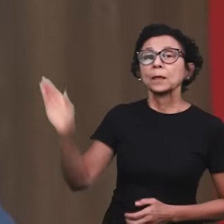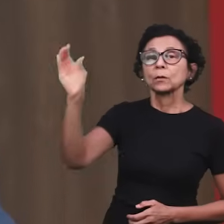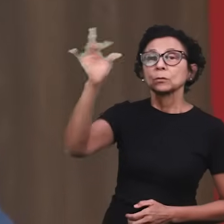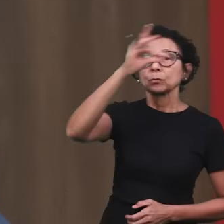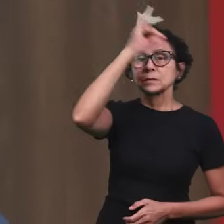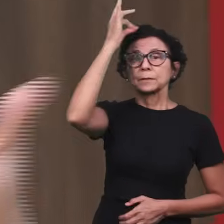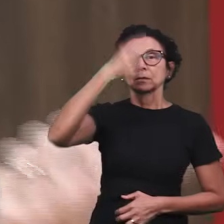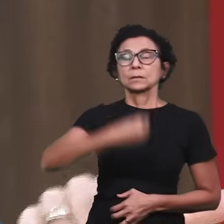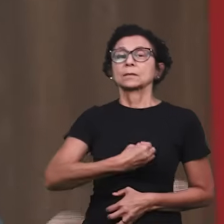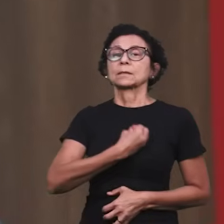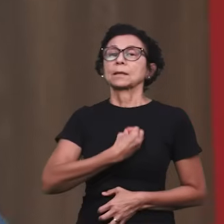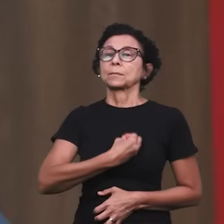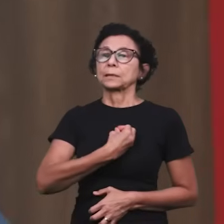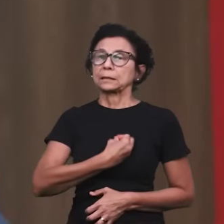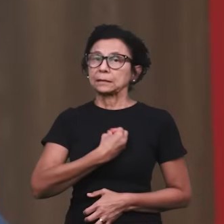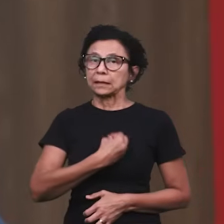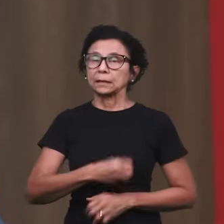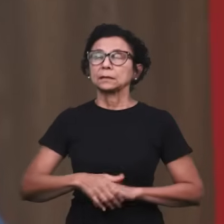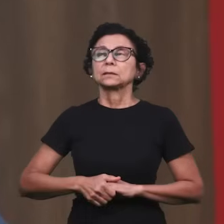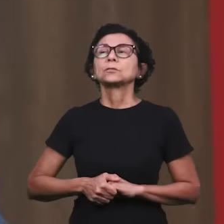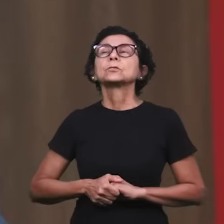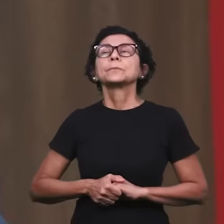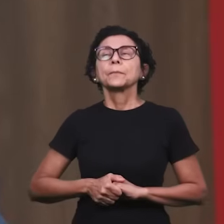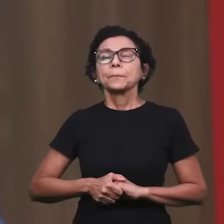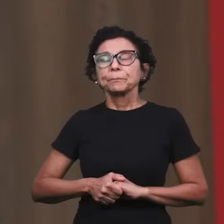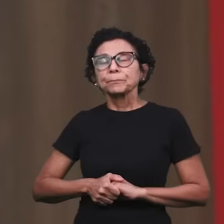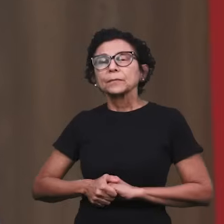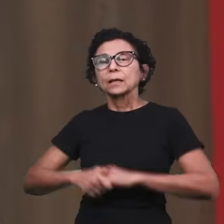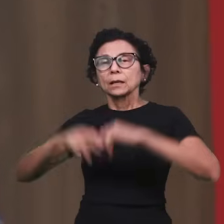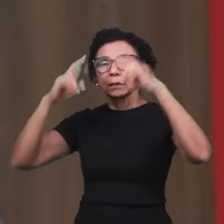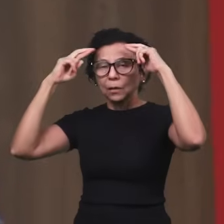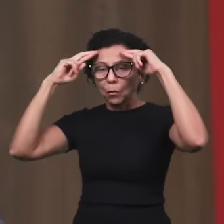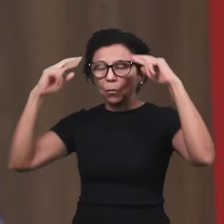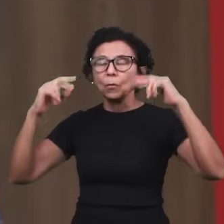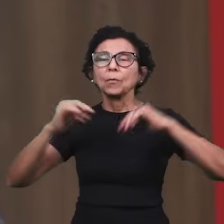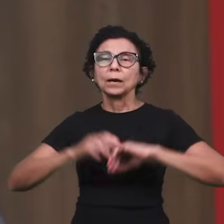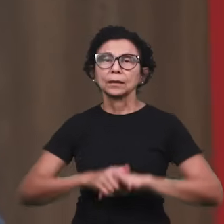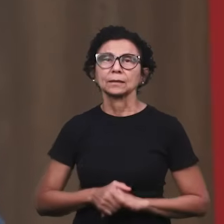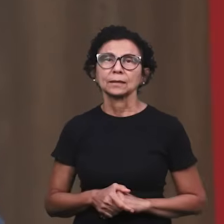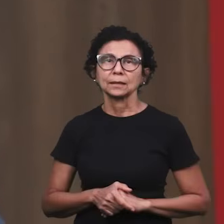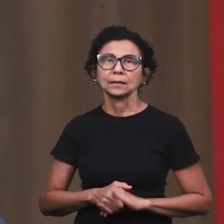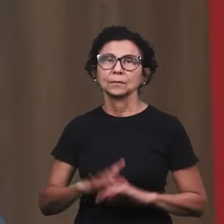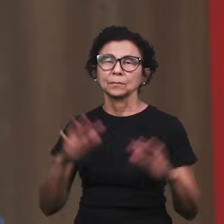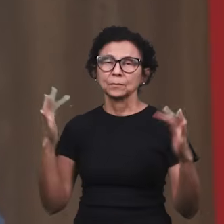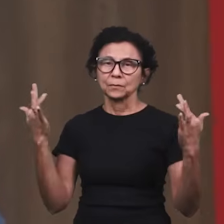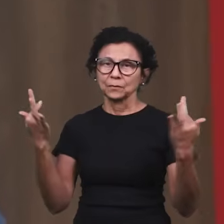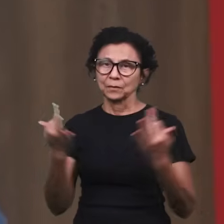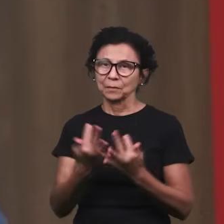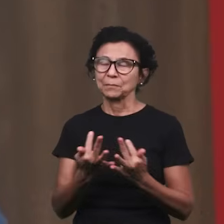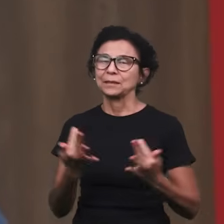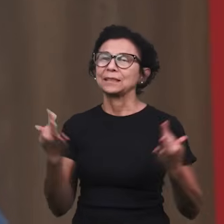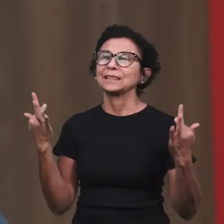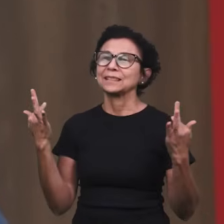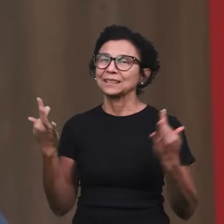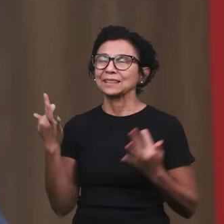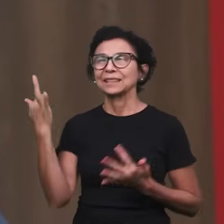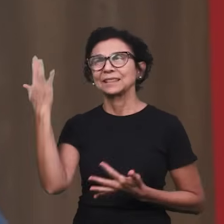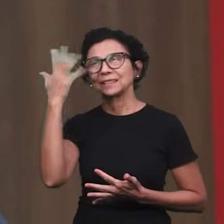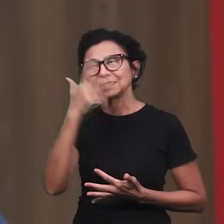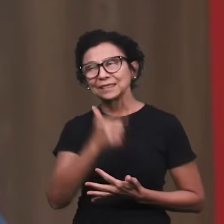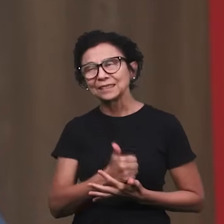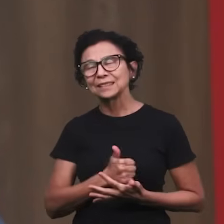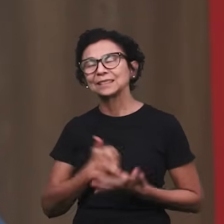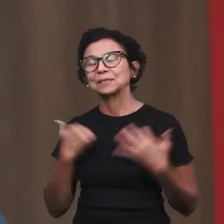o casamento ele é venerado, ele é honrado, ele é glorificado, até uma família linda, maravilhosa, com os erros, com